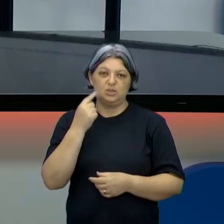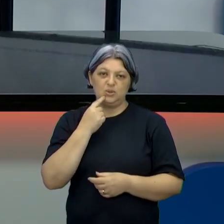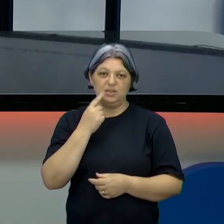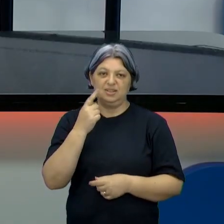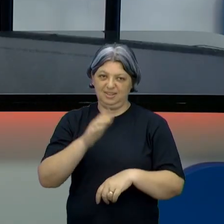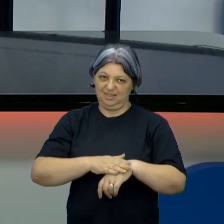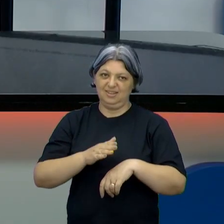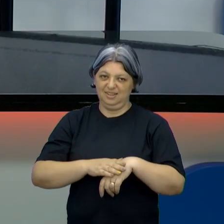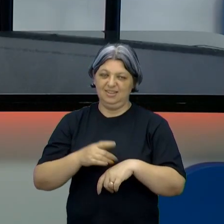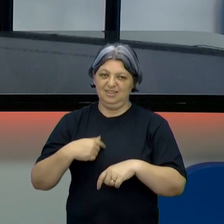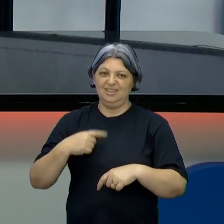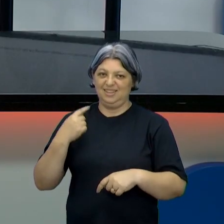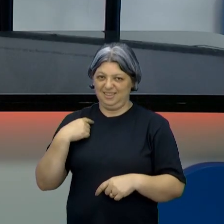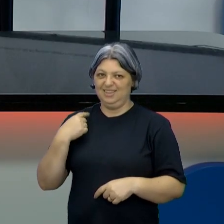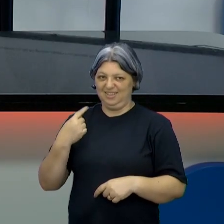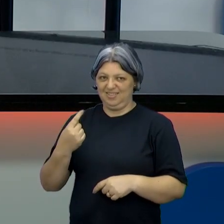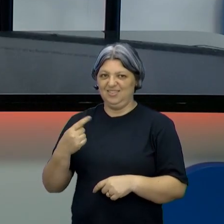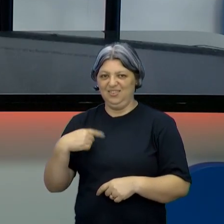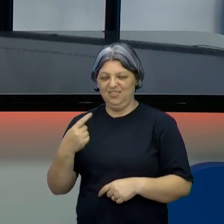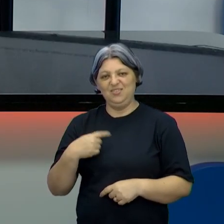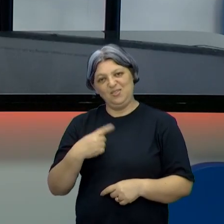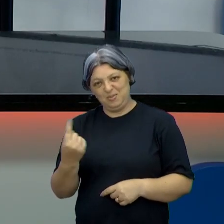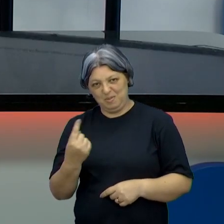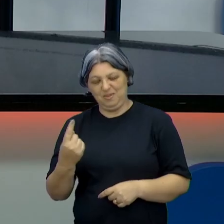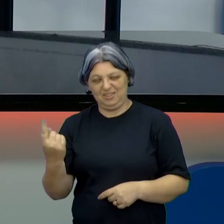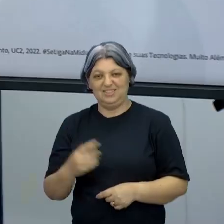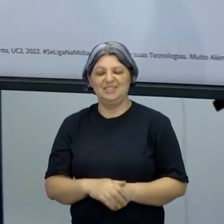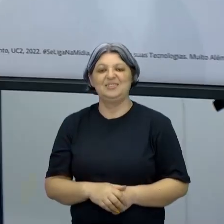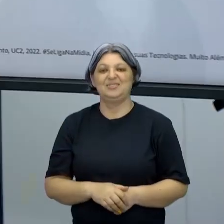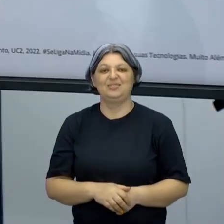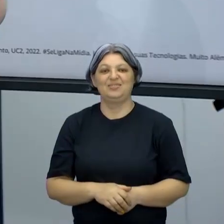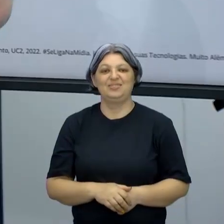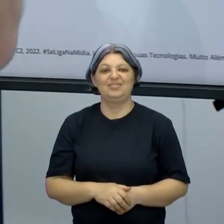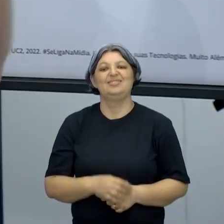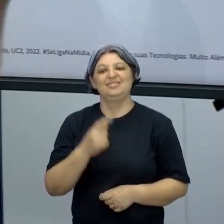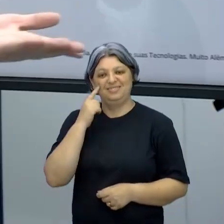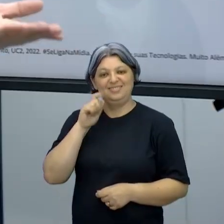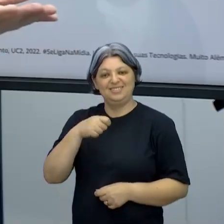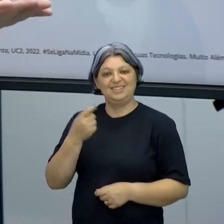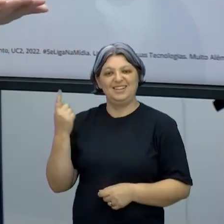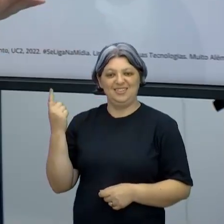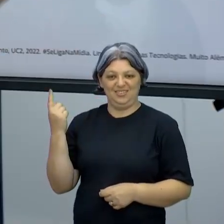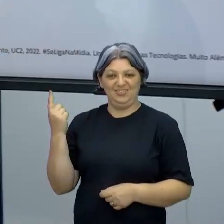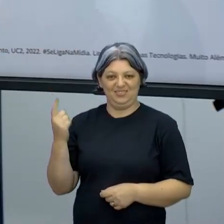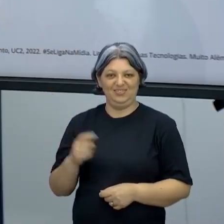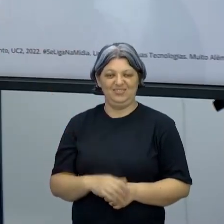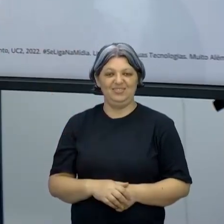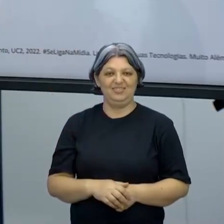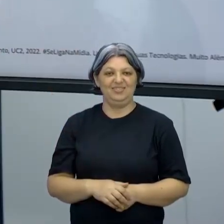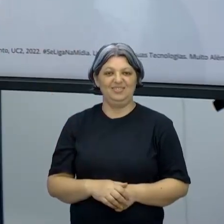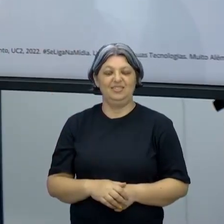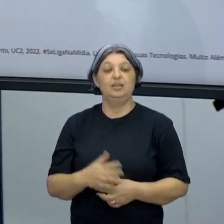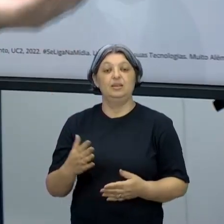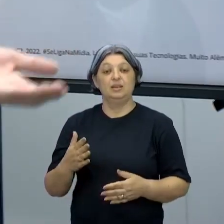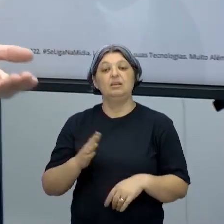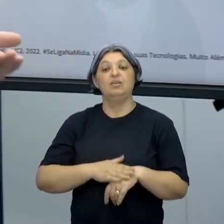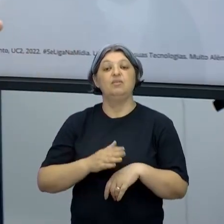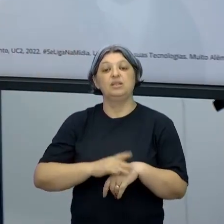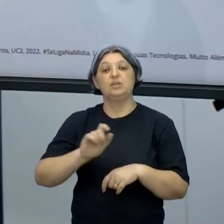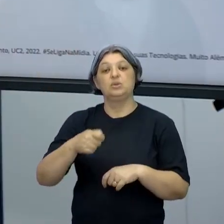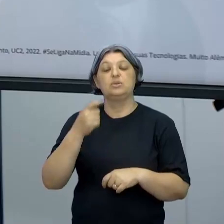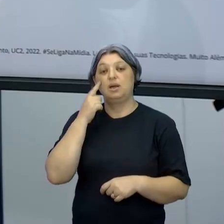sua, que era a próxima chamada. Então, boa, já vai nessa. Boa, olha só. Esse é o meu sinal, professor Jocelyn. Então, quando eu faço esse